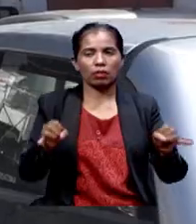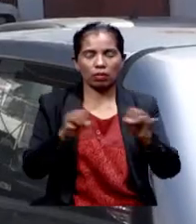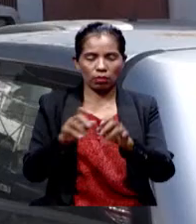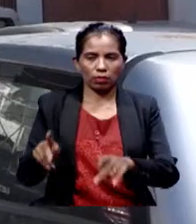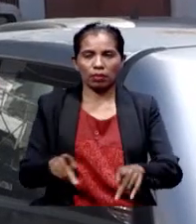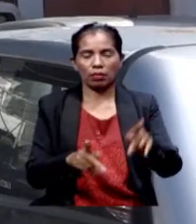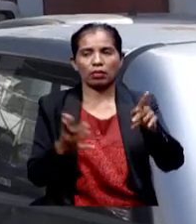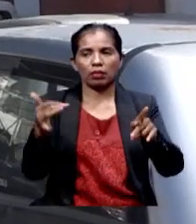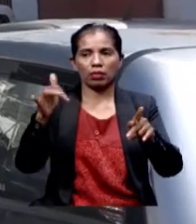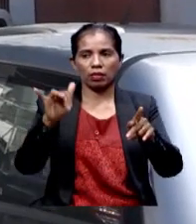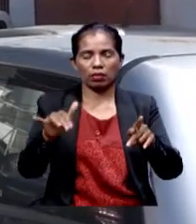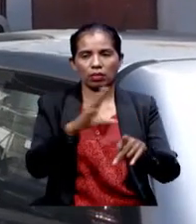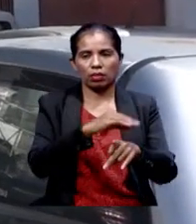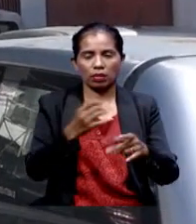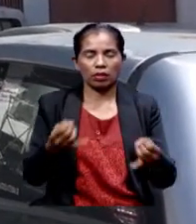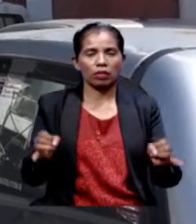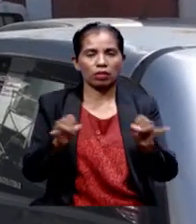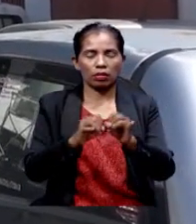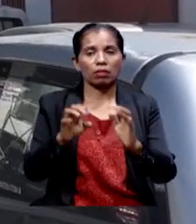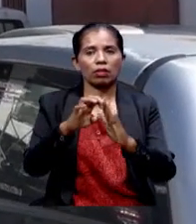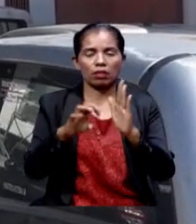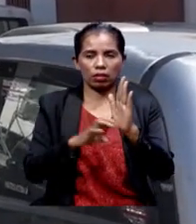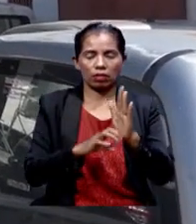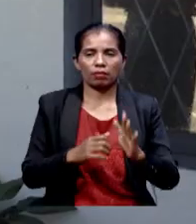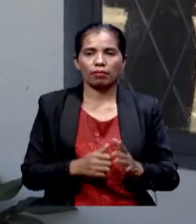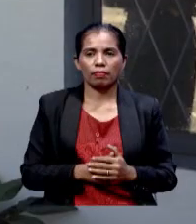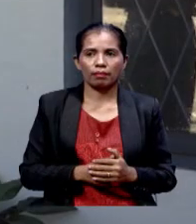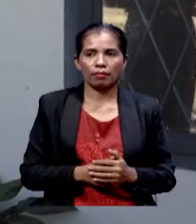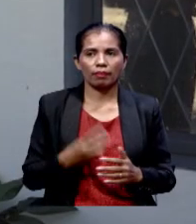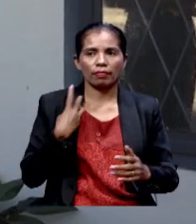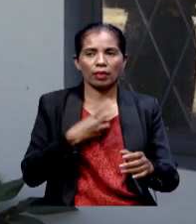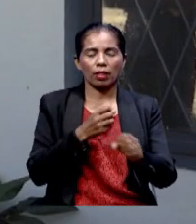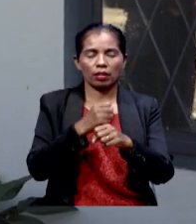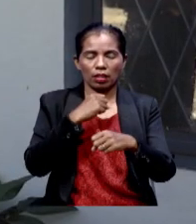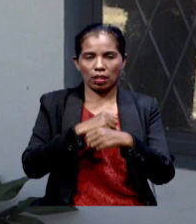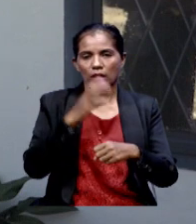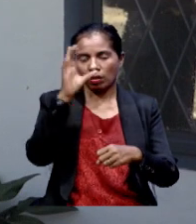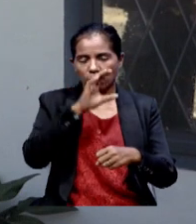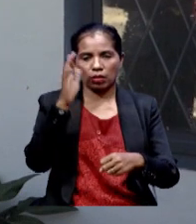Sira e a instituição Estado União. Normalmente, a inspeção é para tu